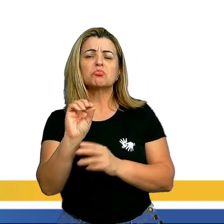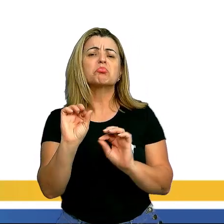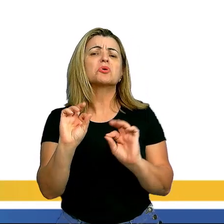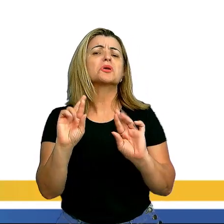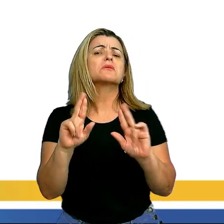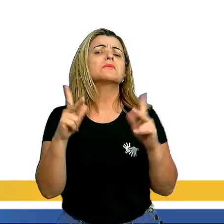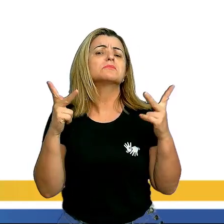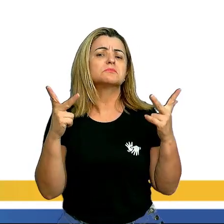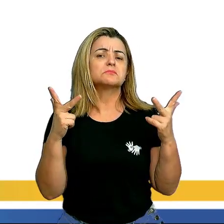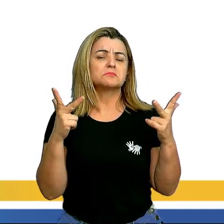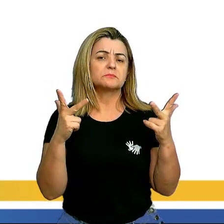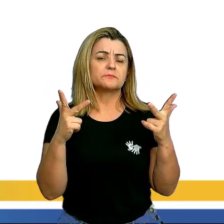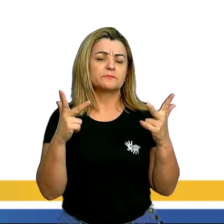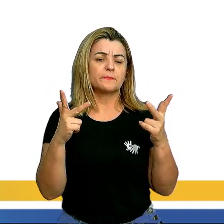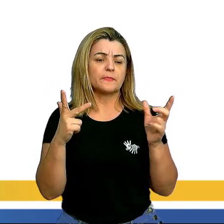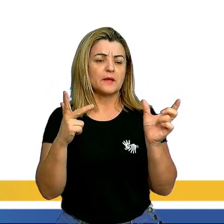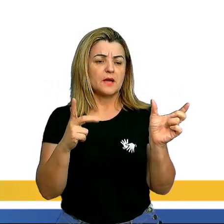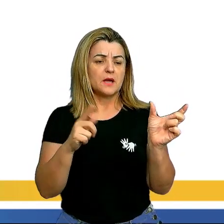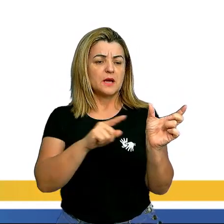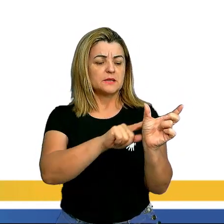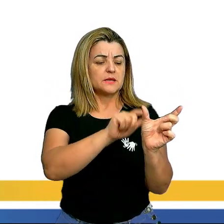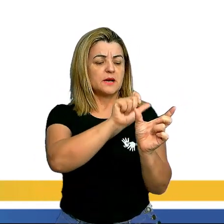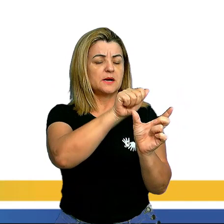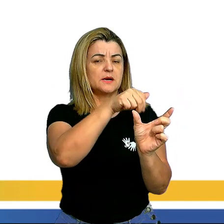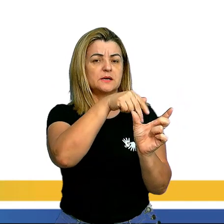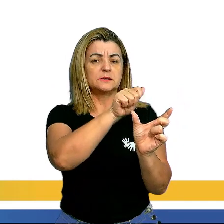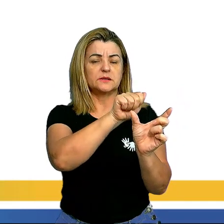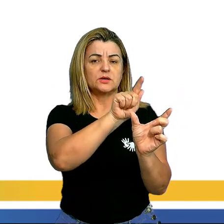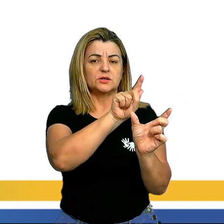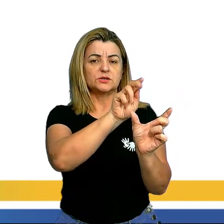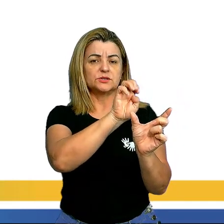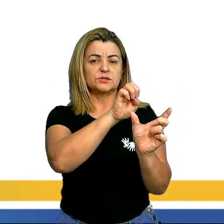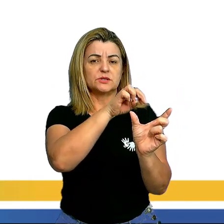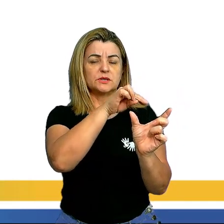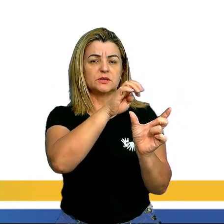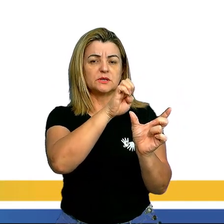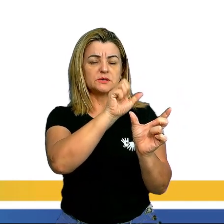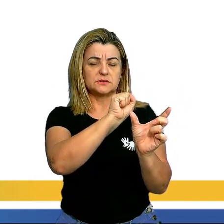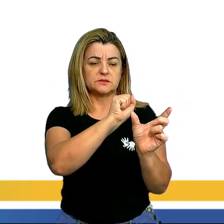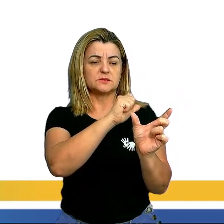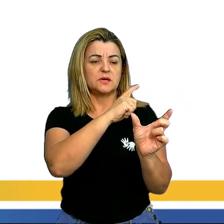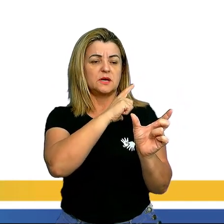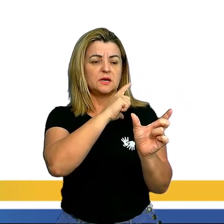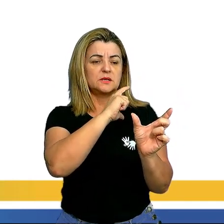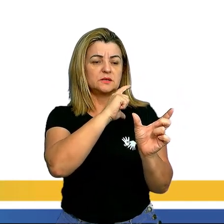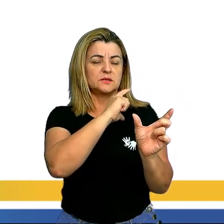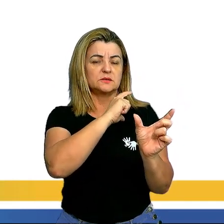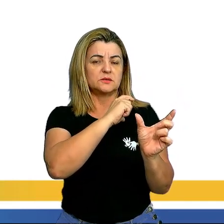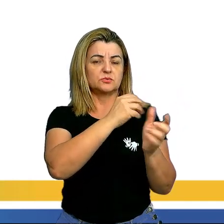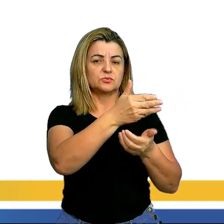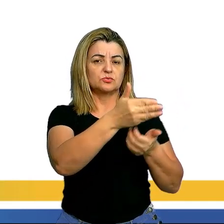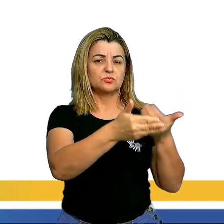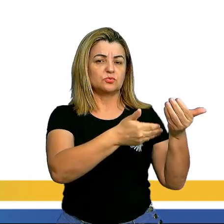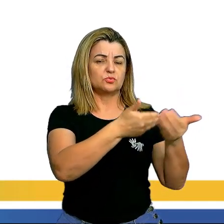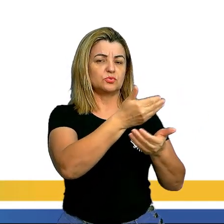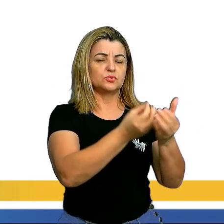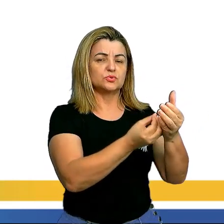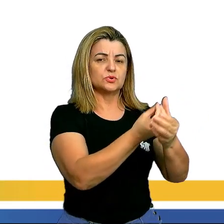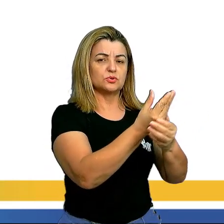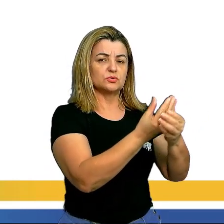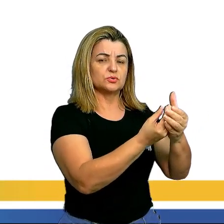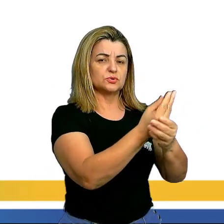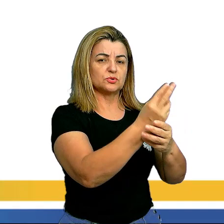dois, pessoal? Na anagênese, é como se tem o resultado, da interação de